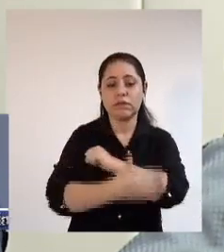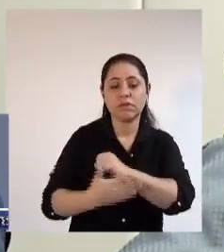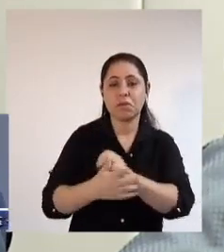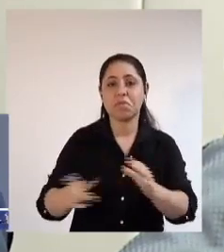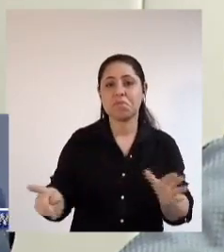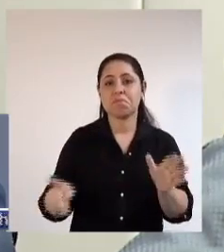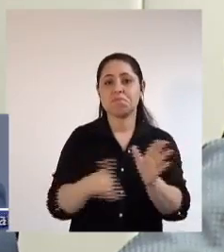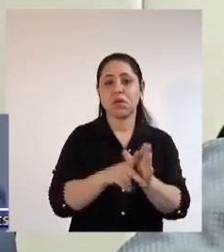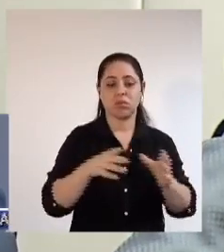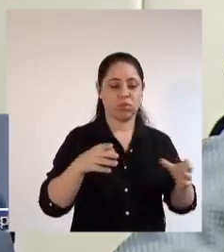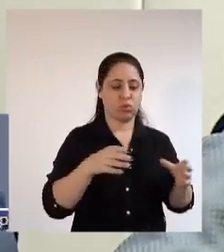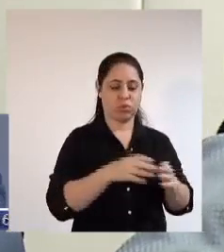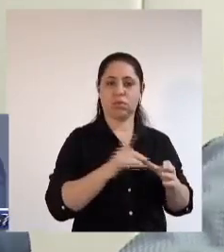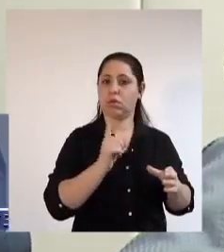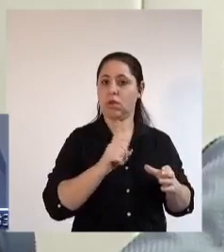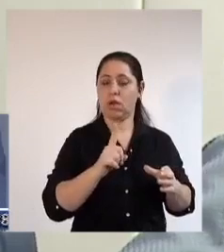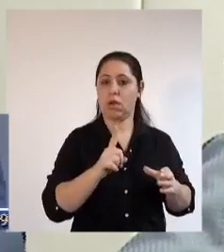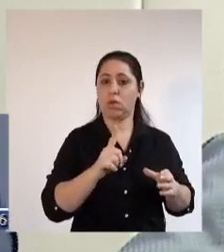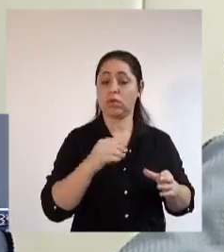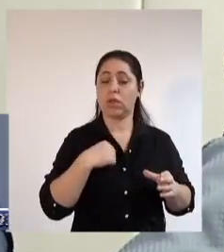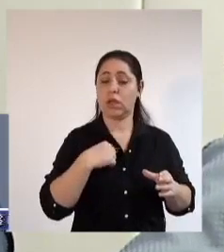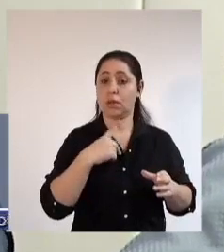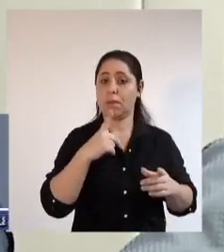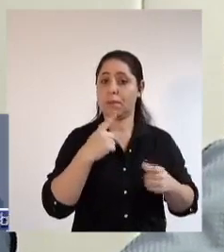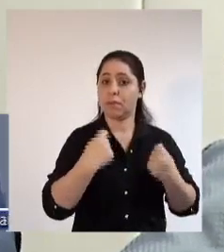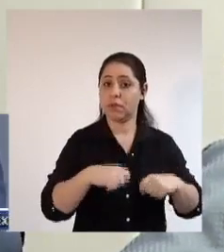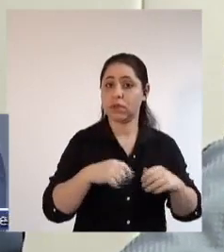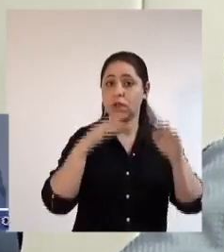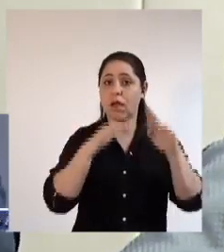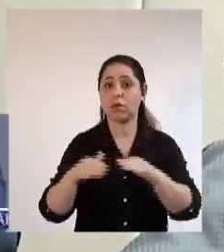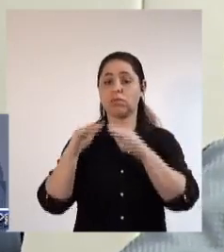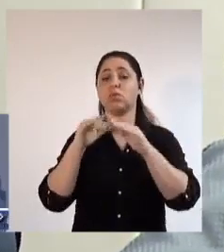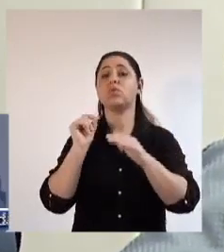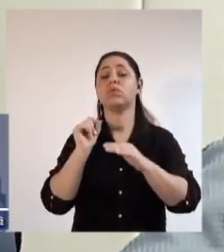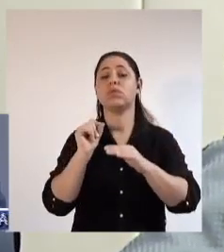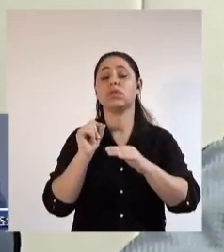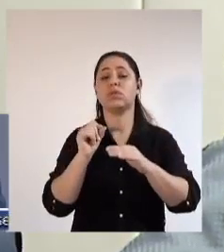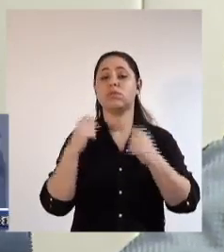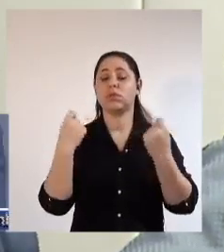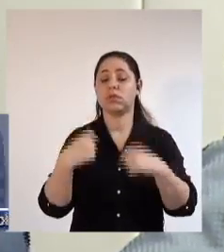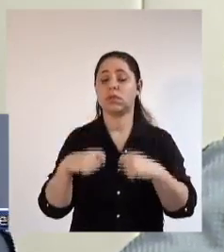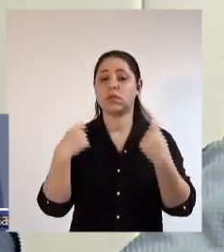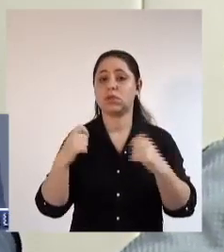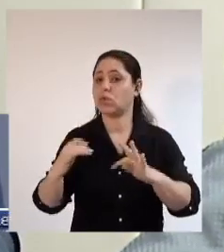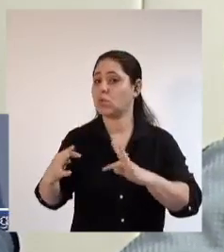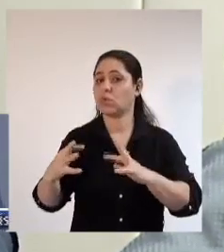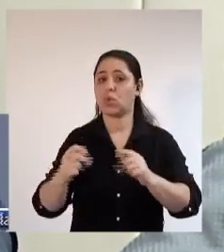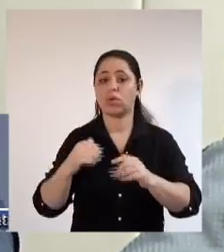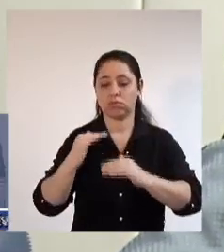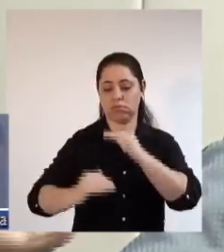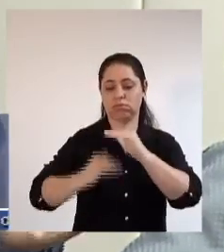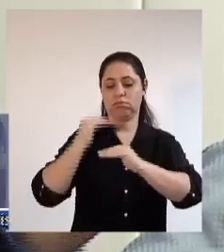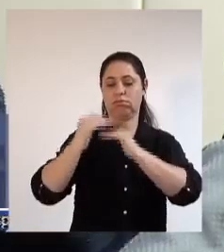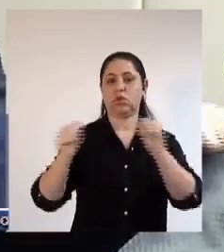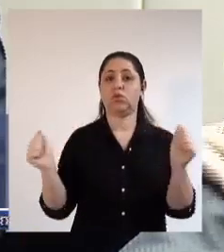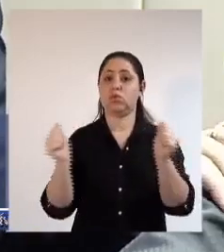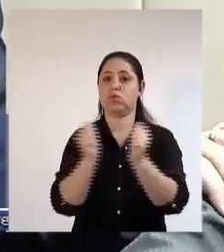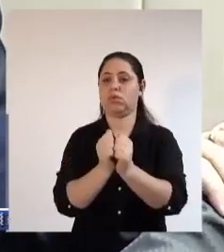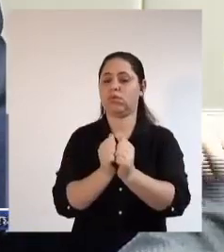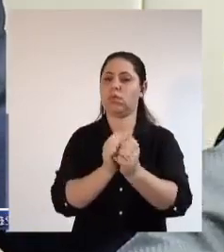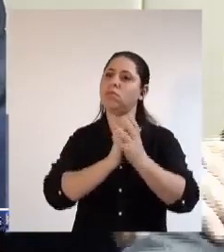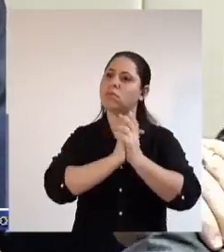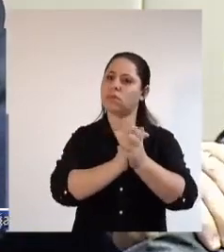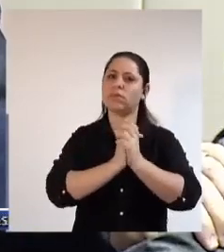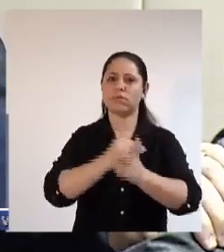setor é isso é o espírito público e seu espírito republicano que eu acho que se isso prevalecer aqui a gente consegue avançar bastante parabéns